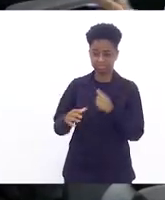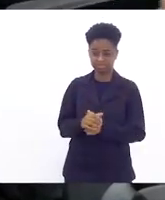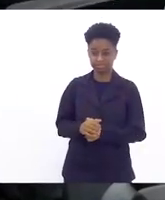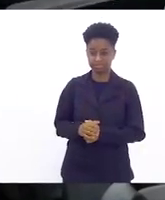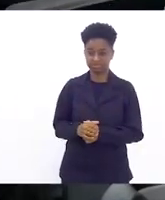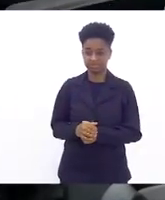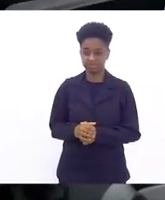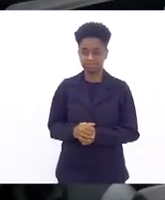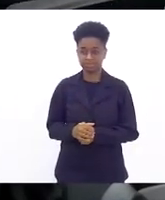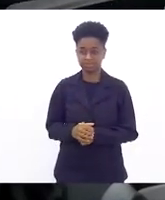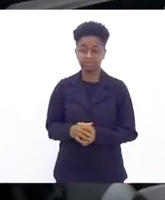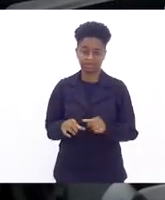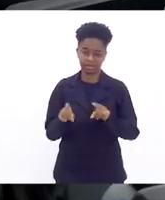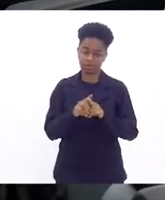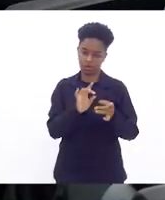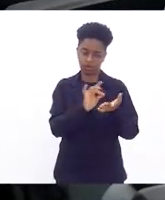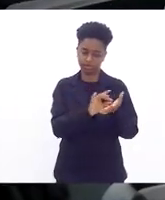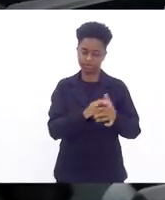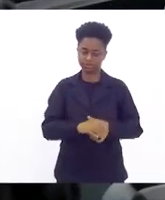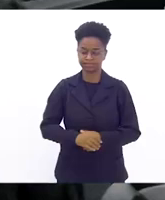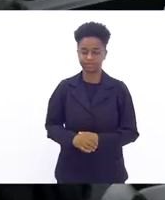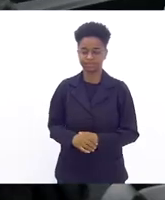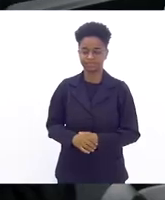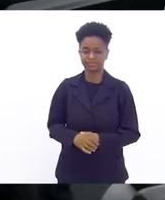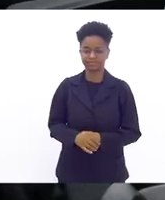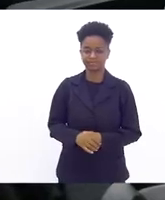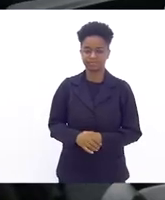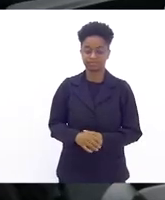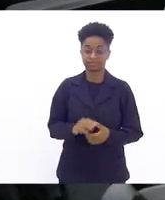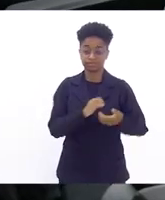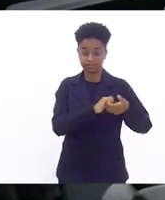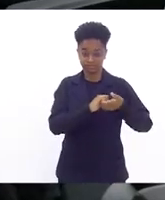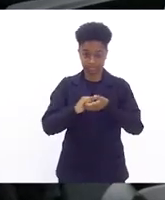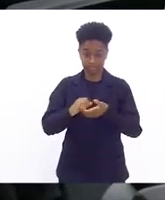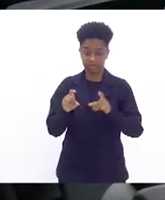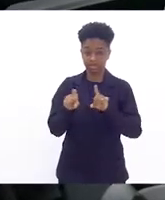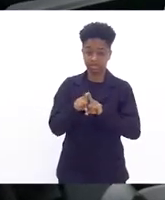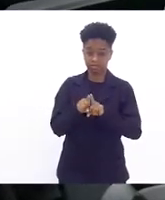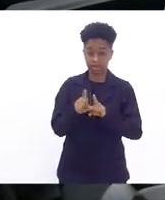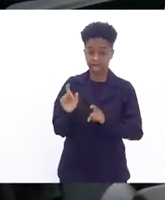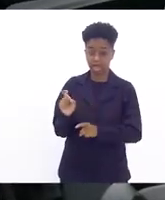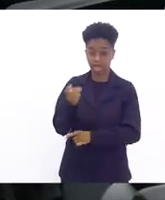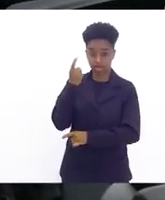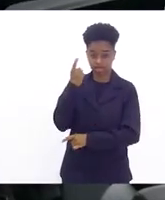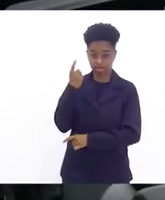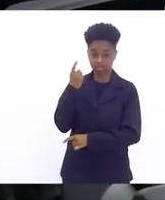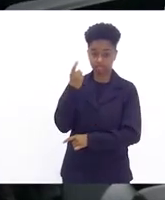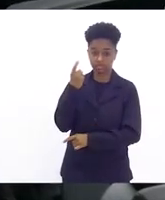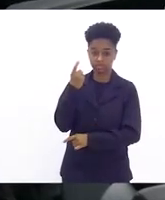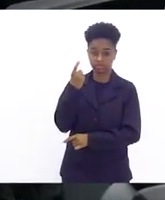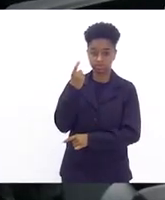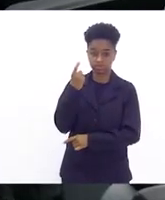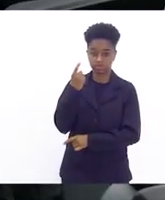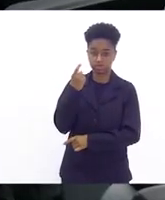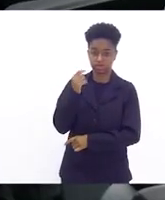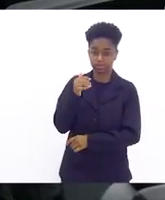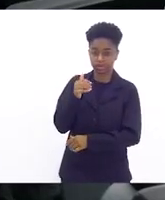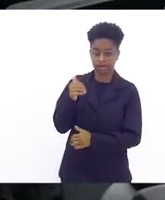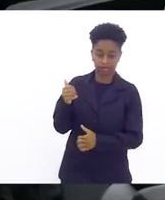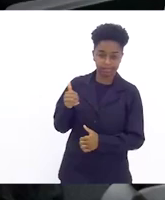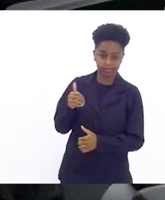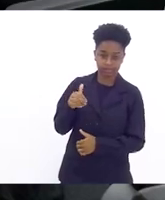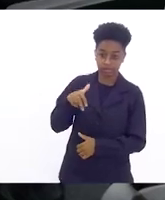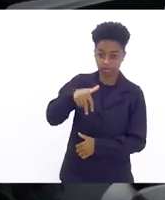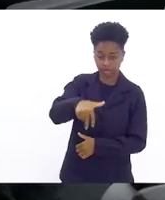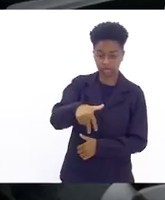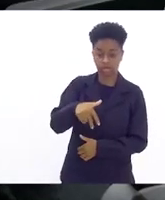também original também meu ex né que estava à frente do ficante de mim